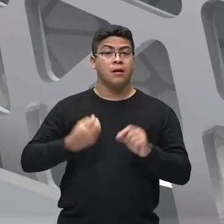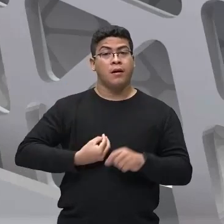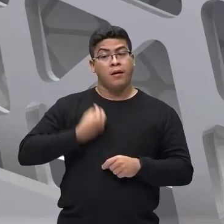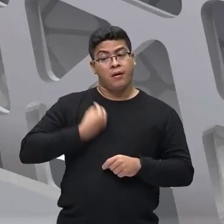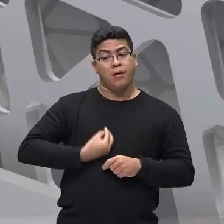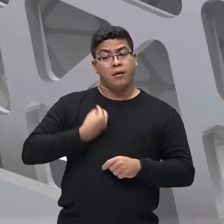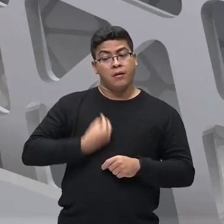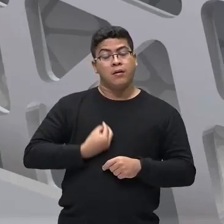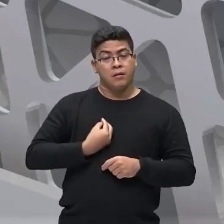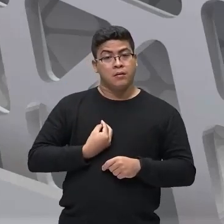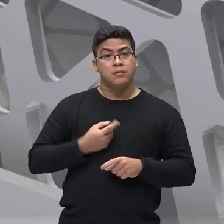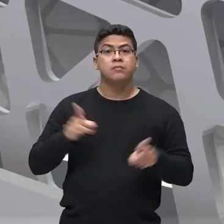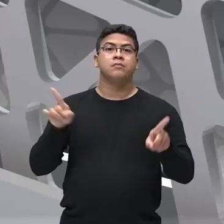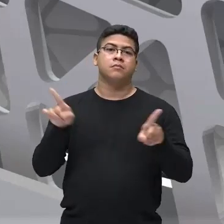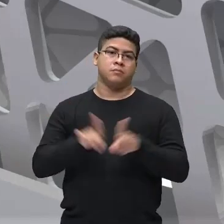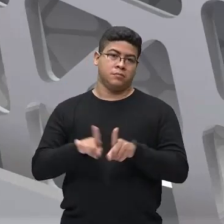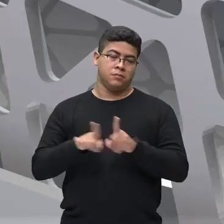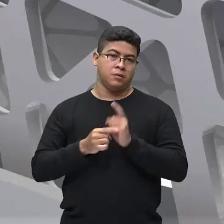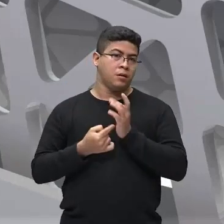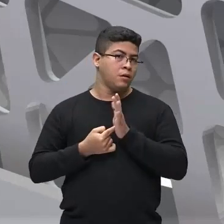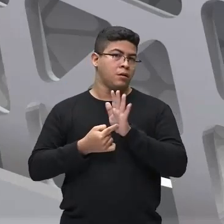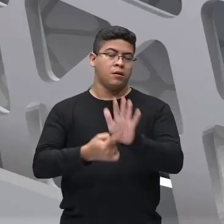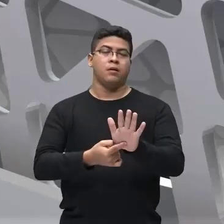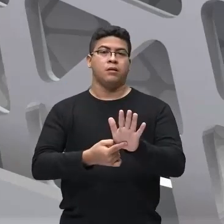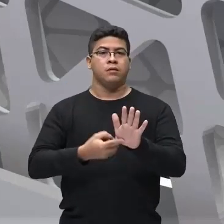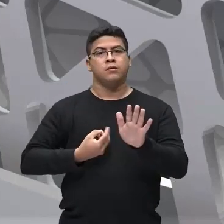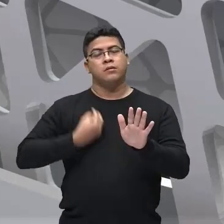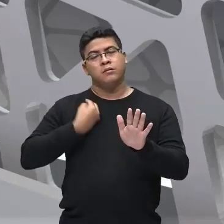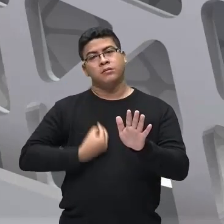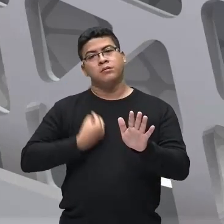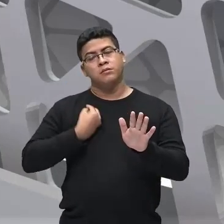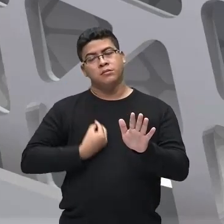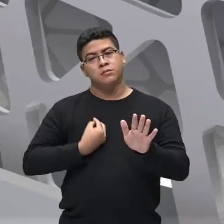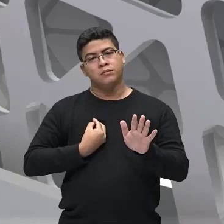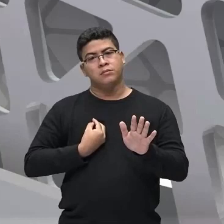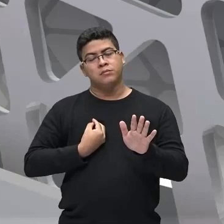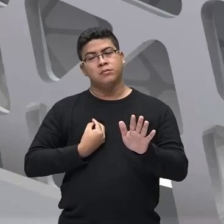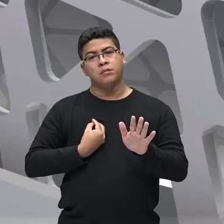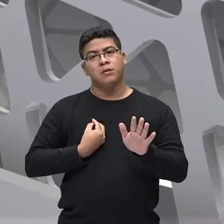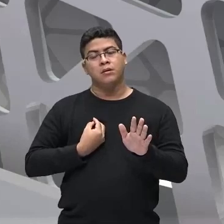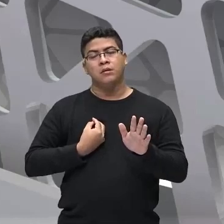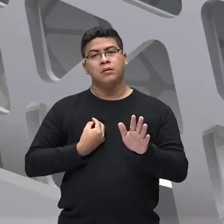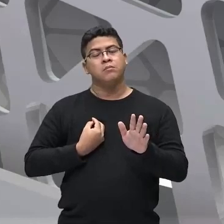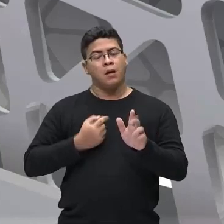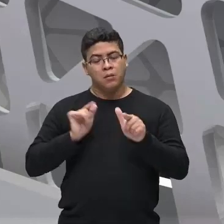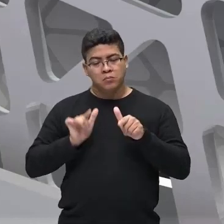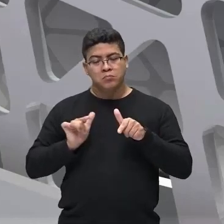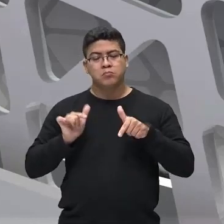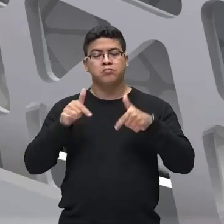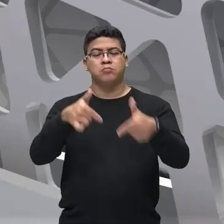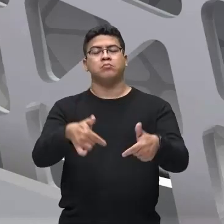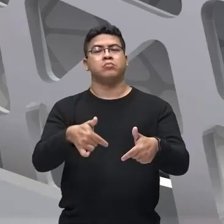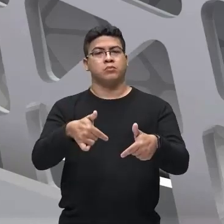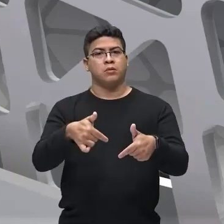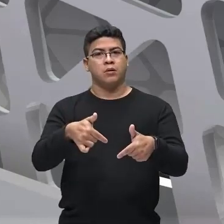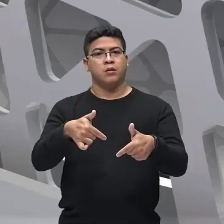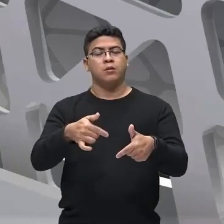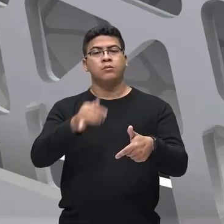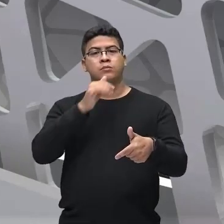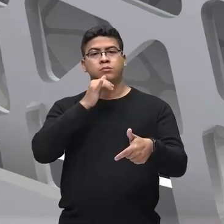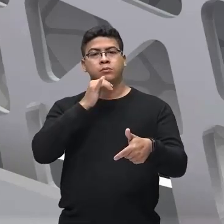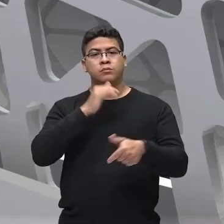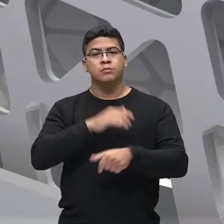e estão colocando a sua vida numa causa e dando exemplo.